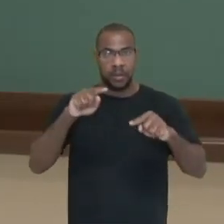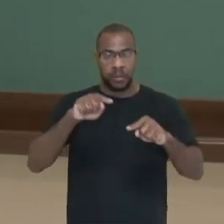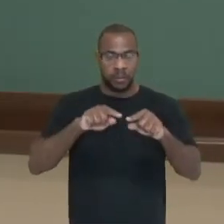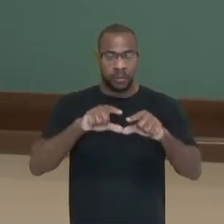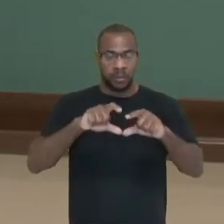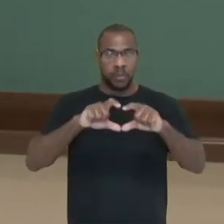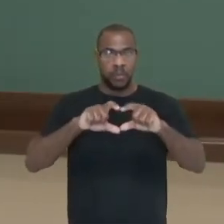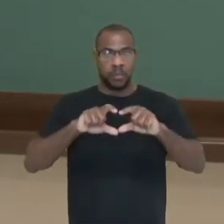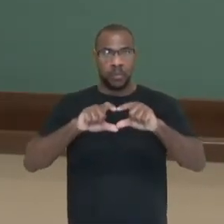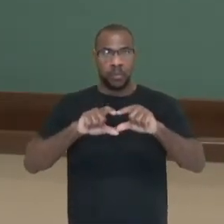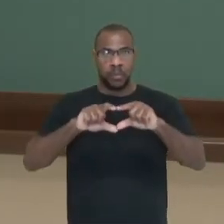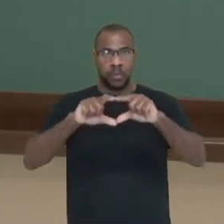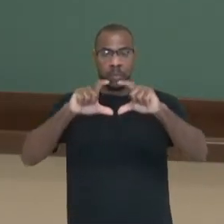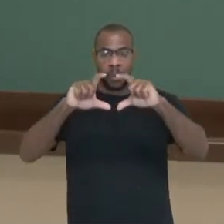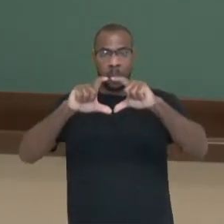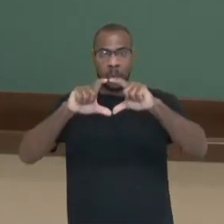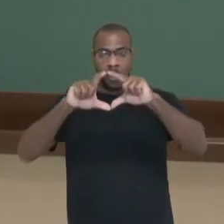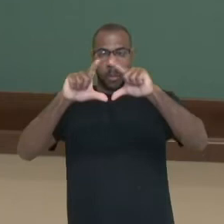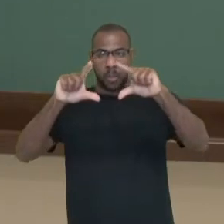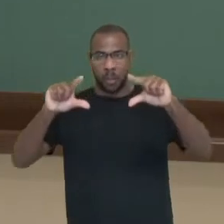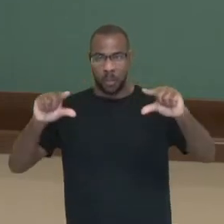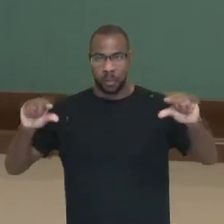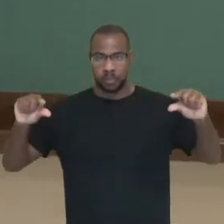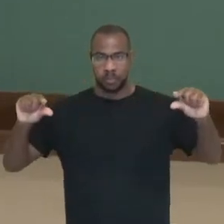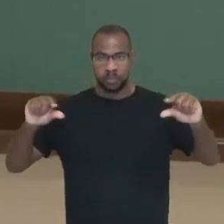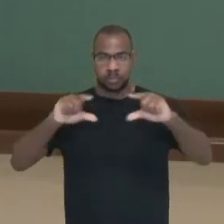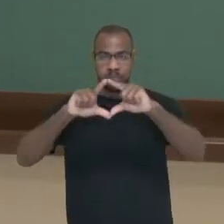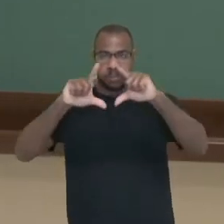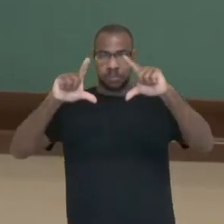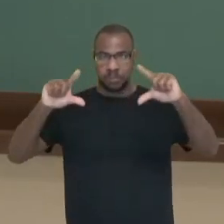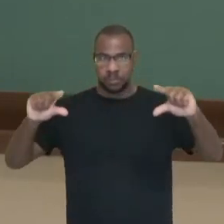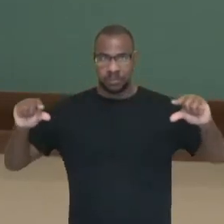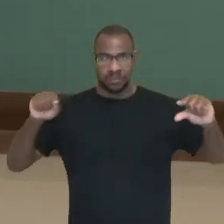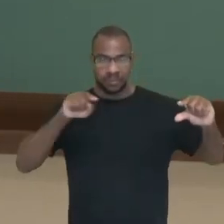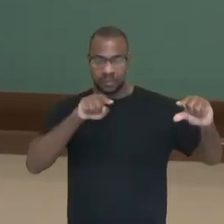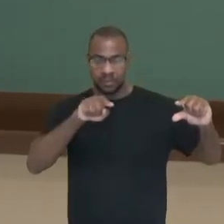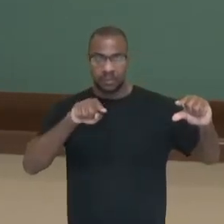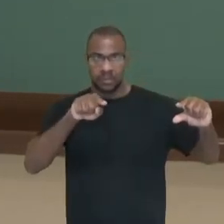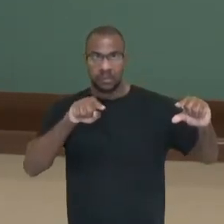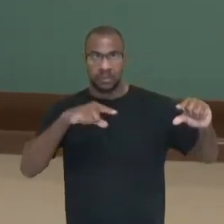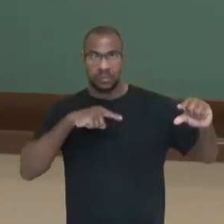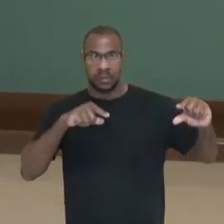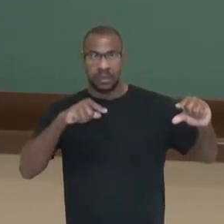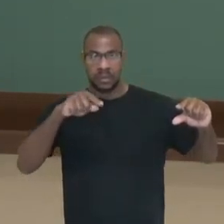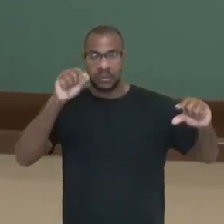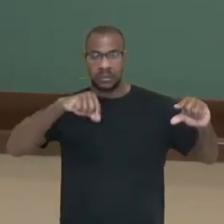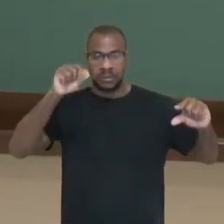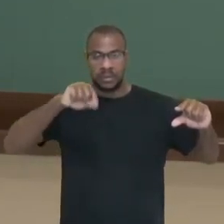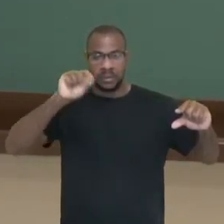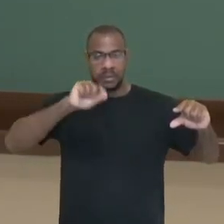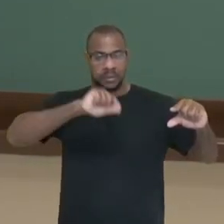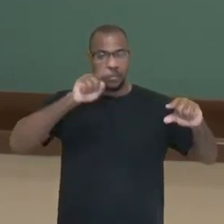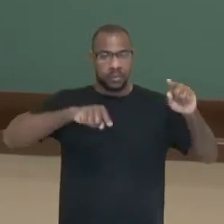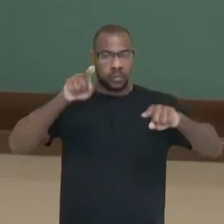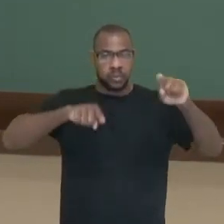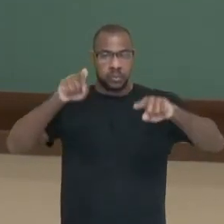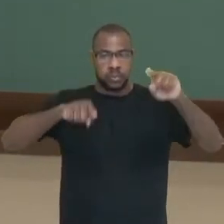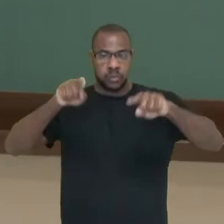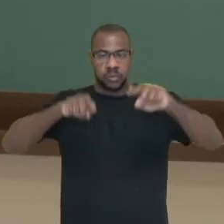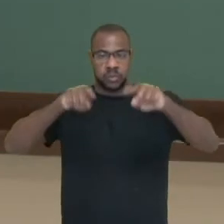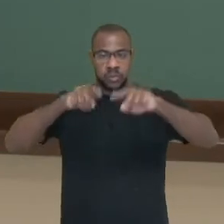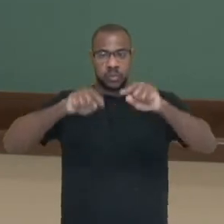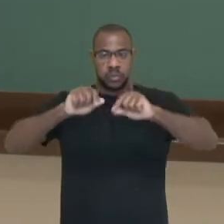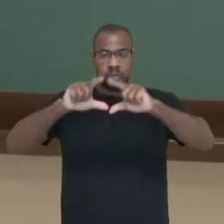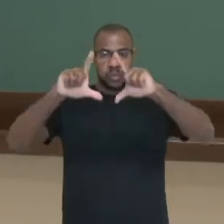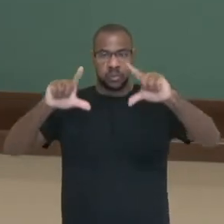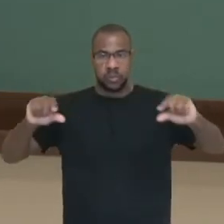aqui de cima, tá vendo? Ela formou uma barriga, um ventre. Ela está vibrando no primeiro harmônico. A do meio está formando